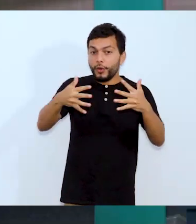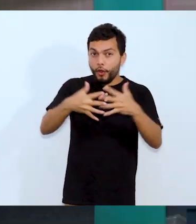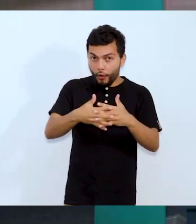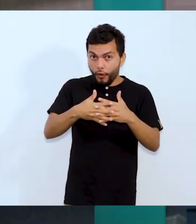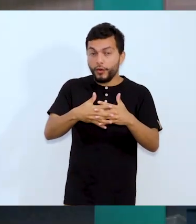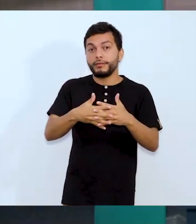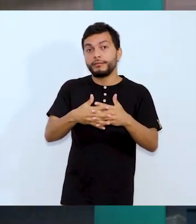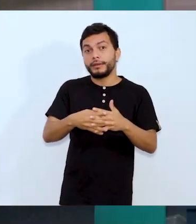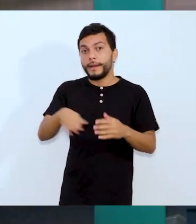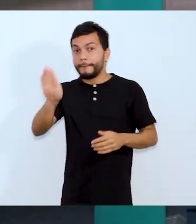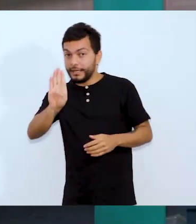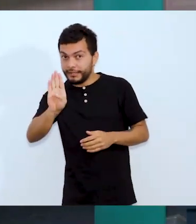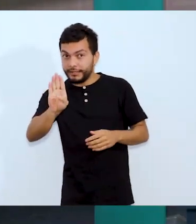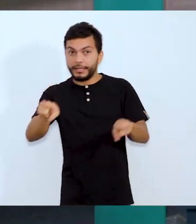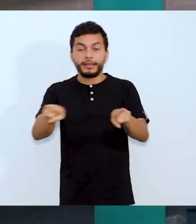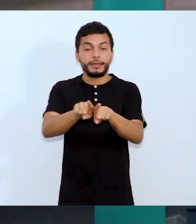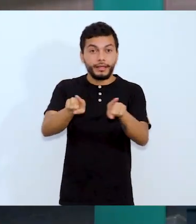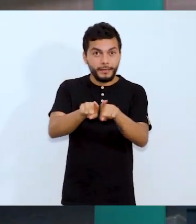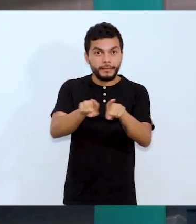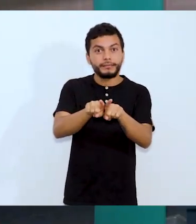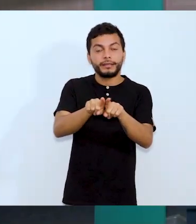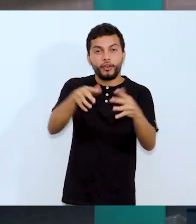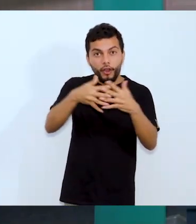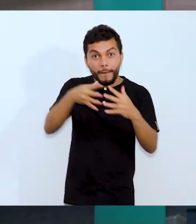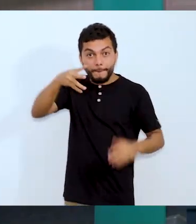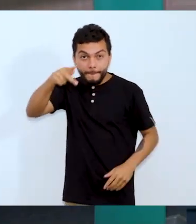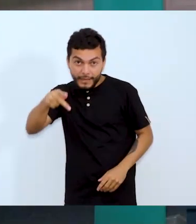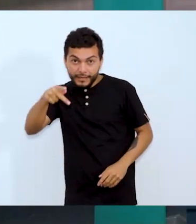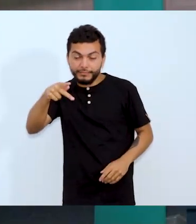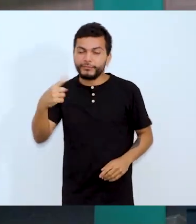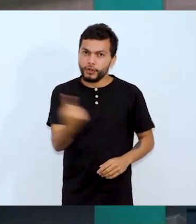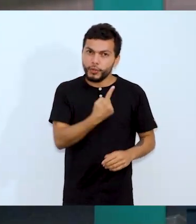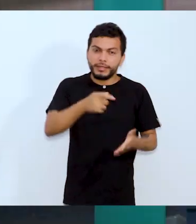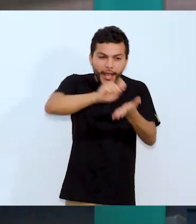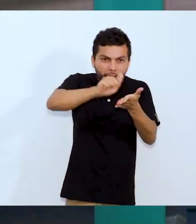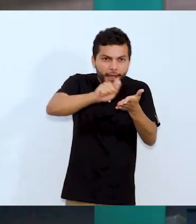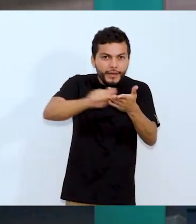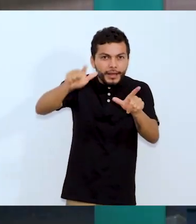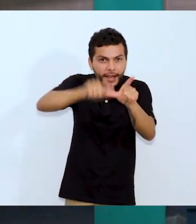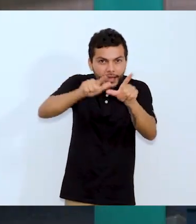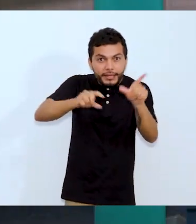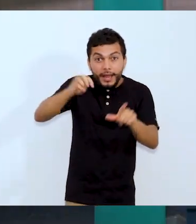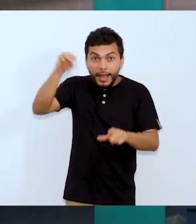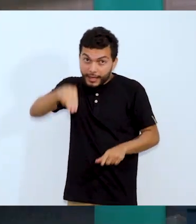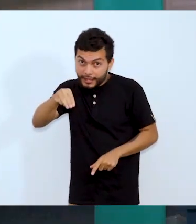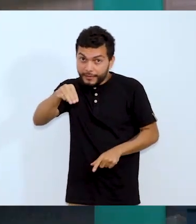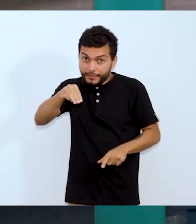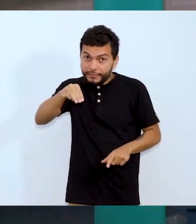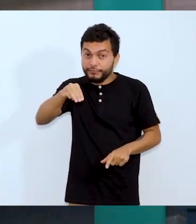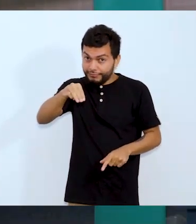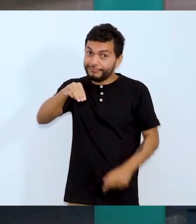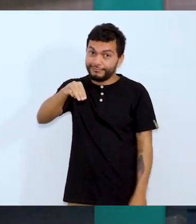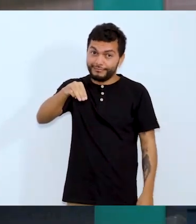consoantes B e P, escrevemos a letra M ou a letra